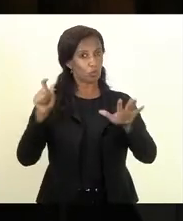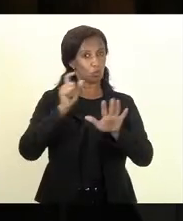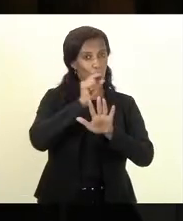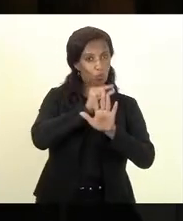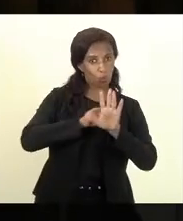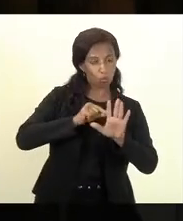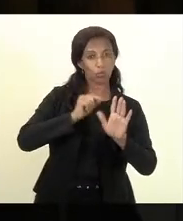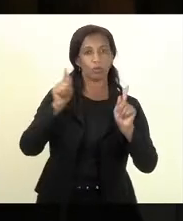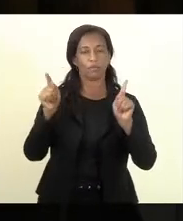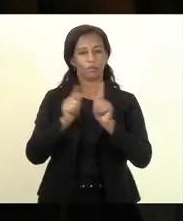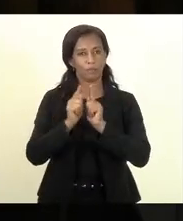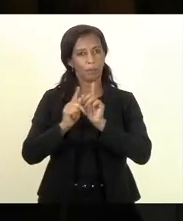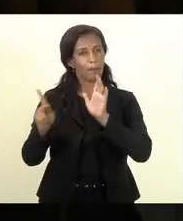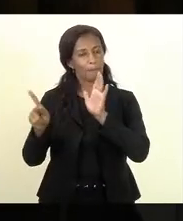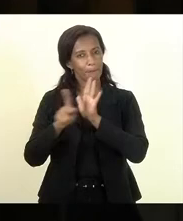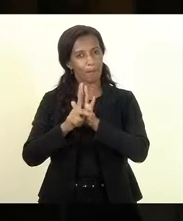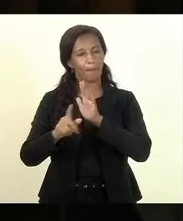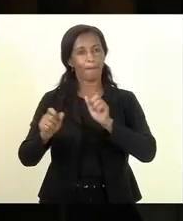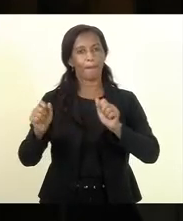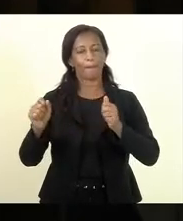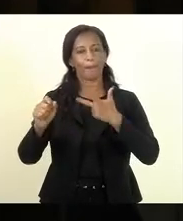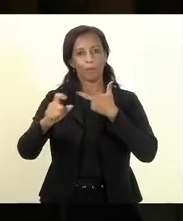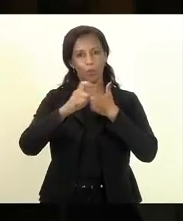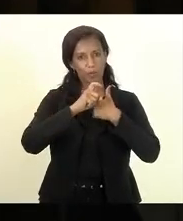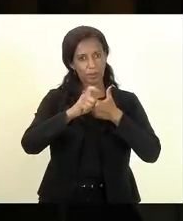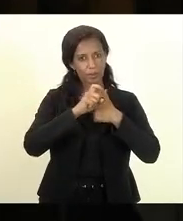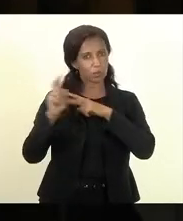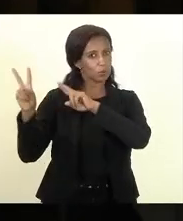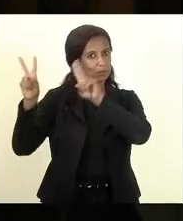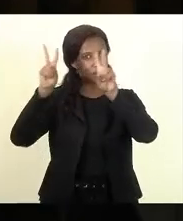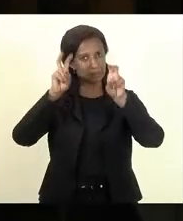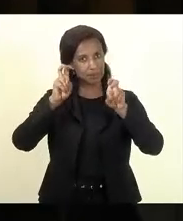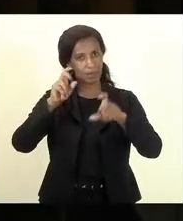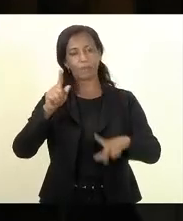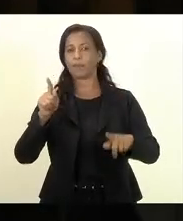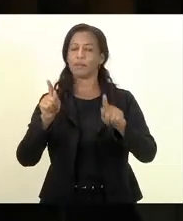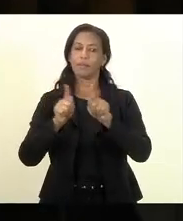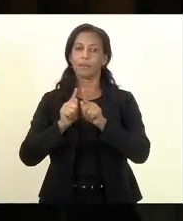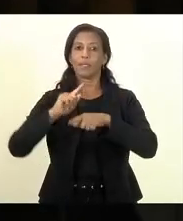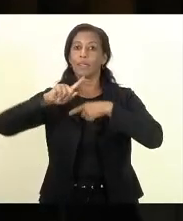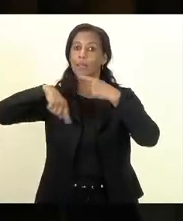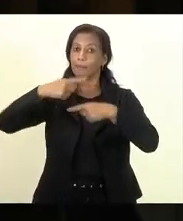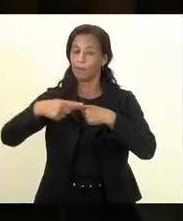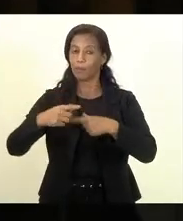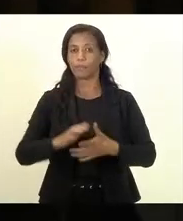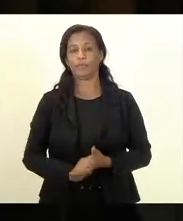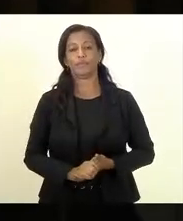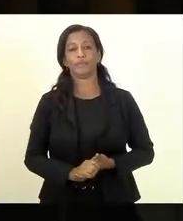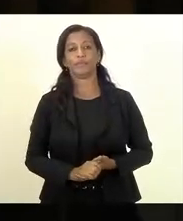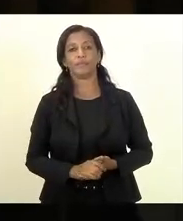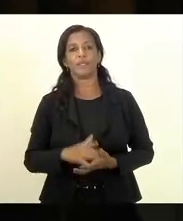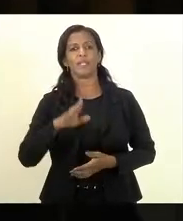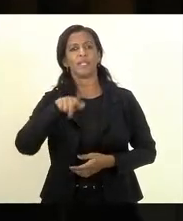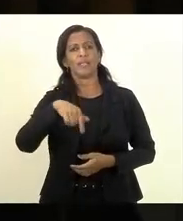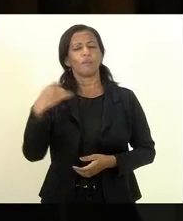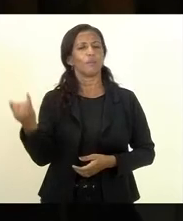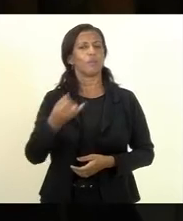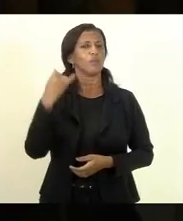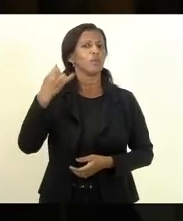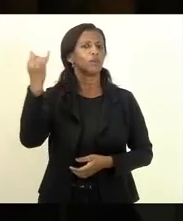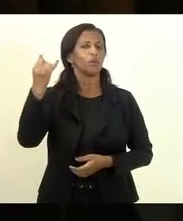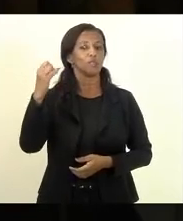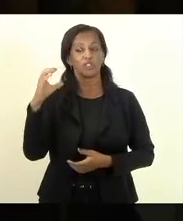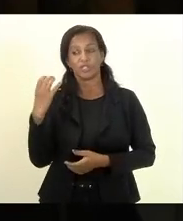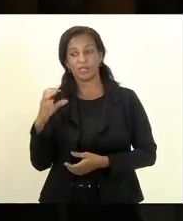e a mensagem que o próprio Poder Executivo mandou para casa sobre esse tema, mas é posterior ao projeto do Tutuca. É muito importante pensar essa interface entre